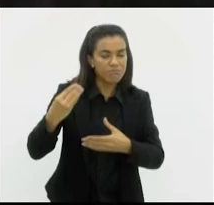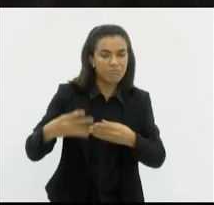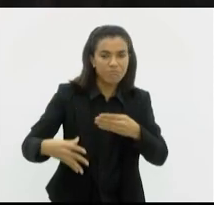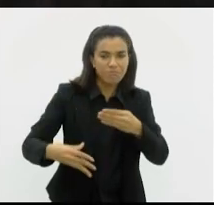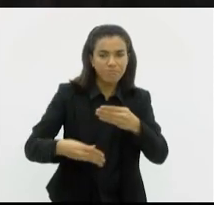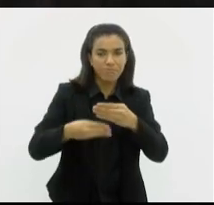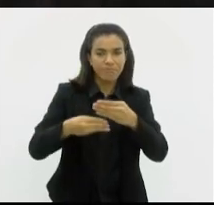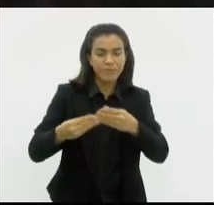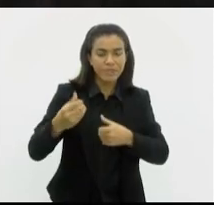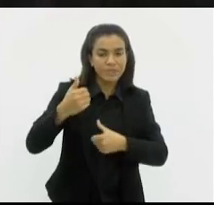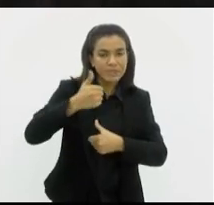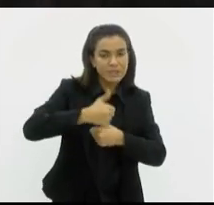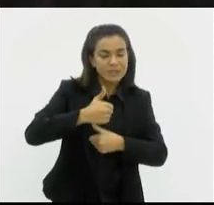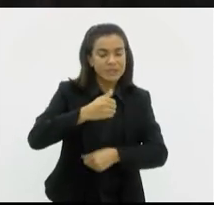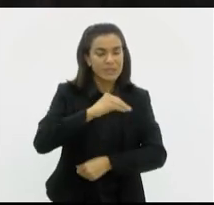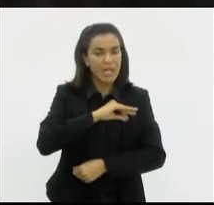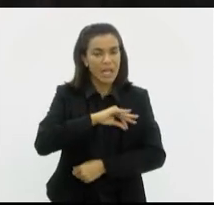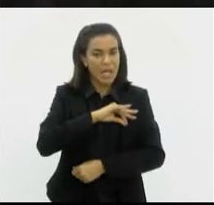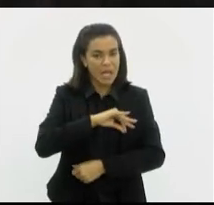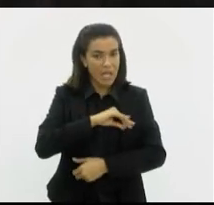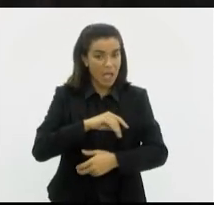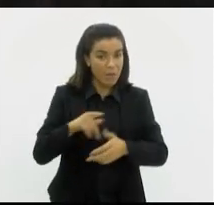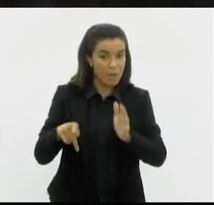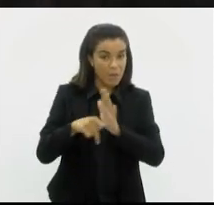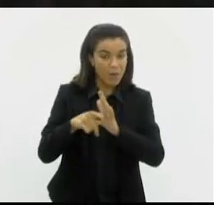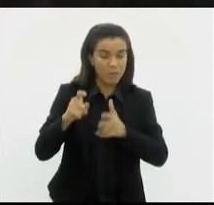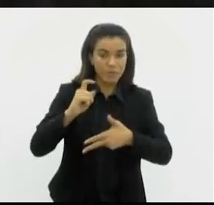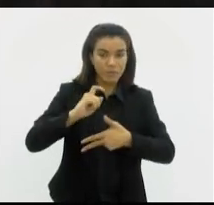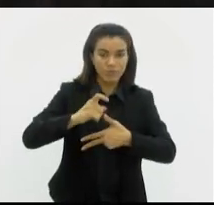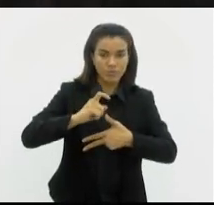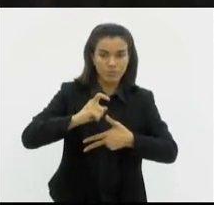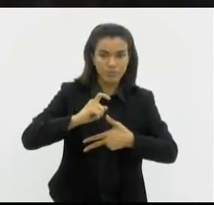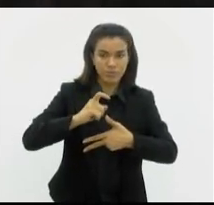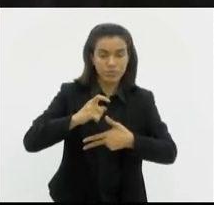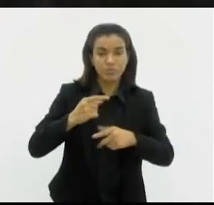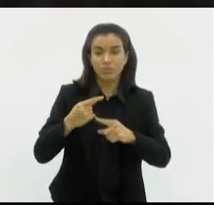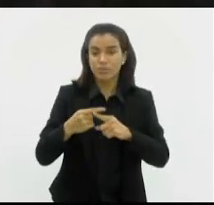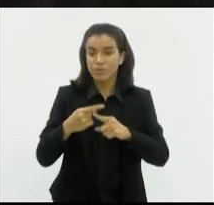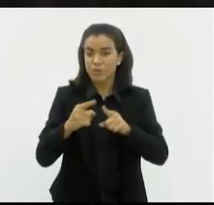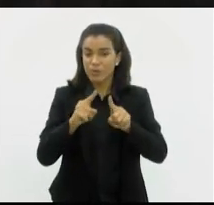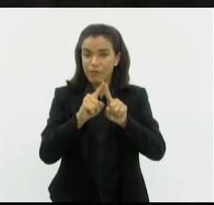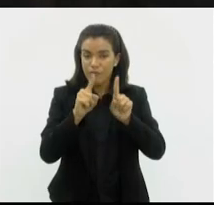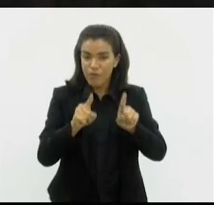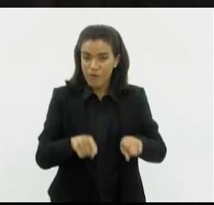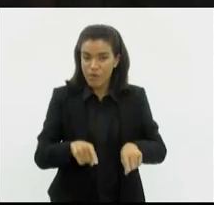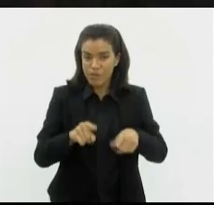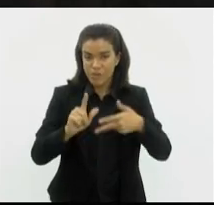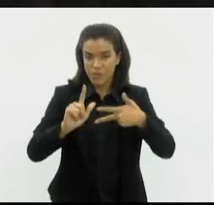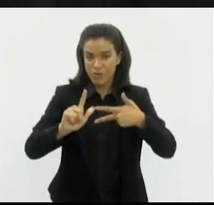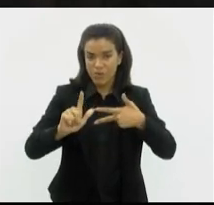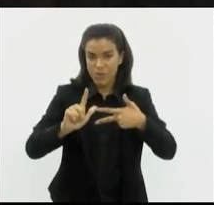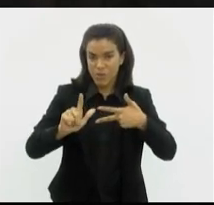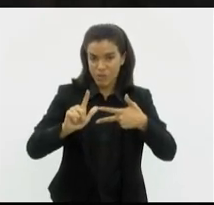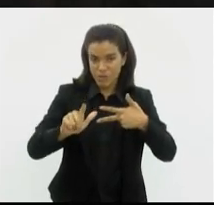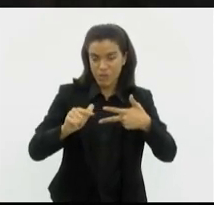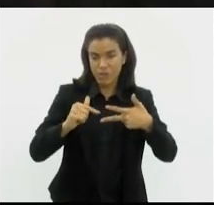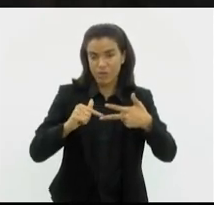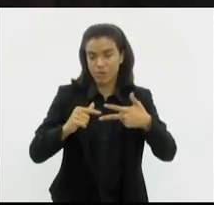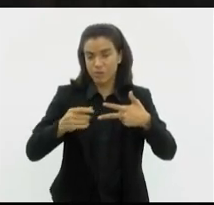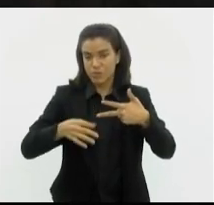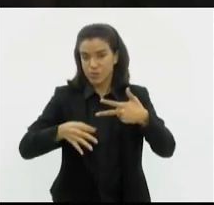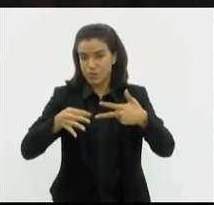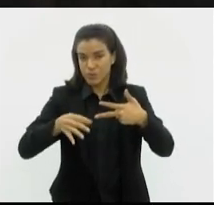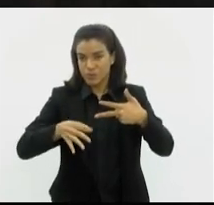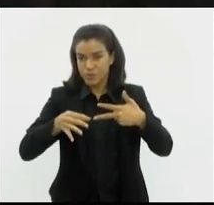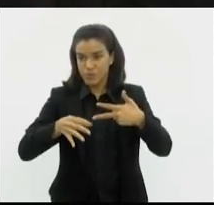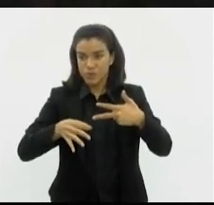do servidor público, do executivo, já que os funcionários do legislativo, do